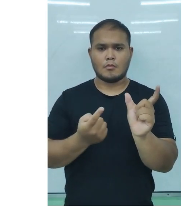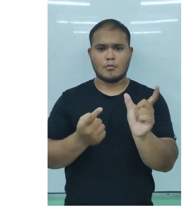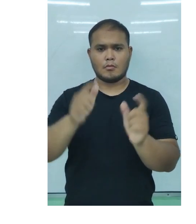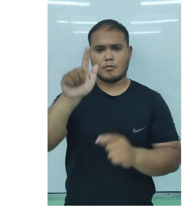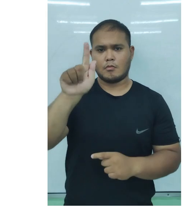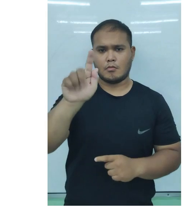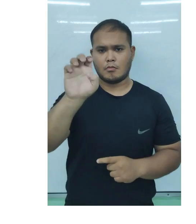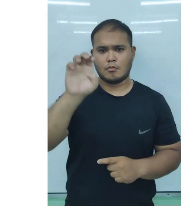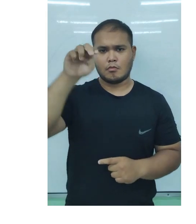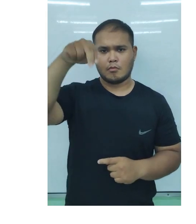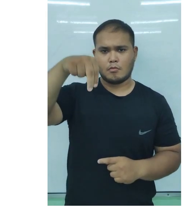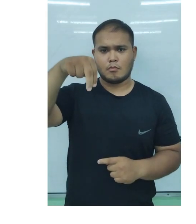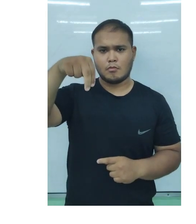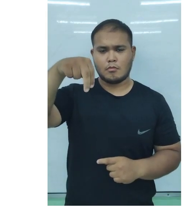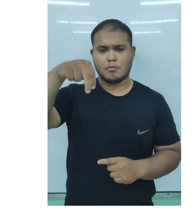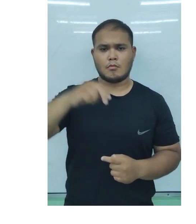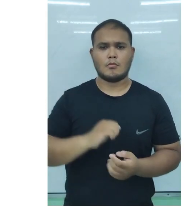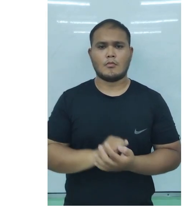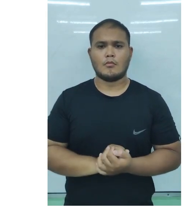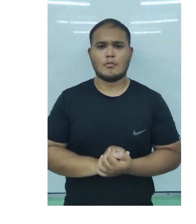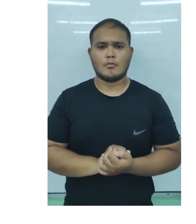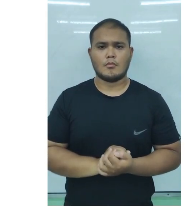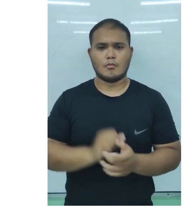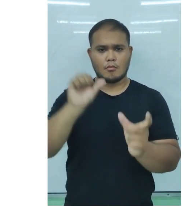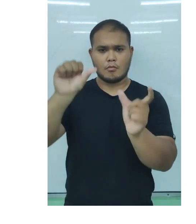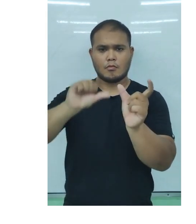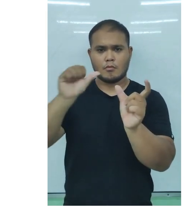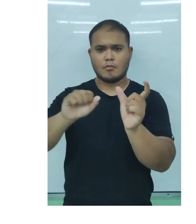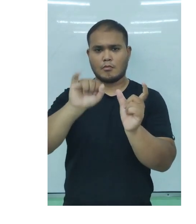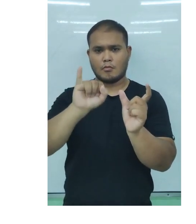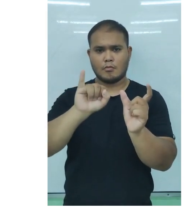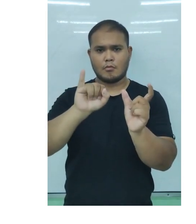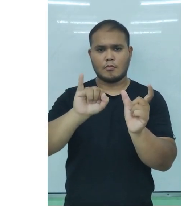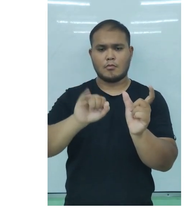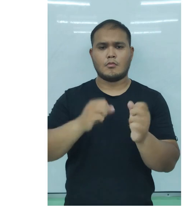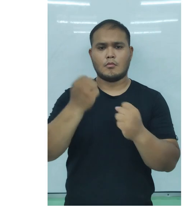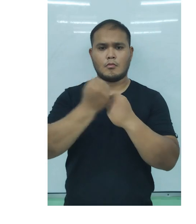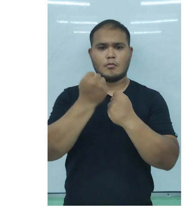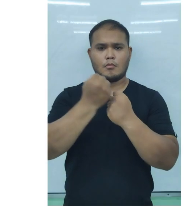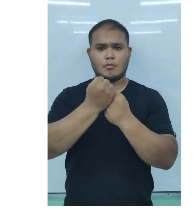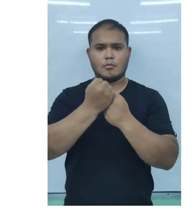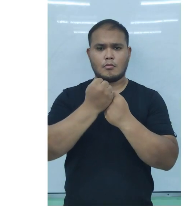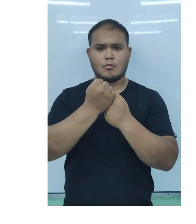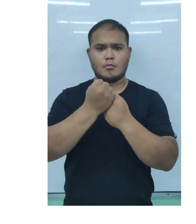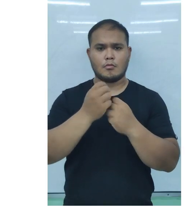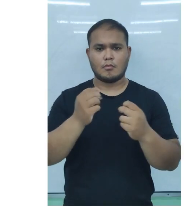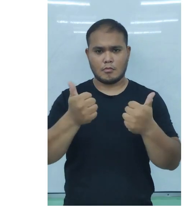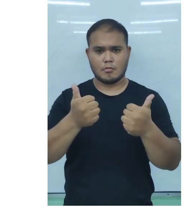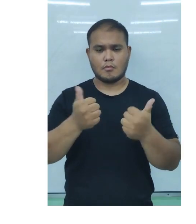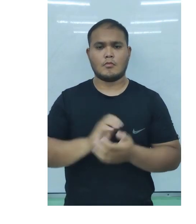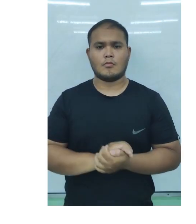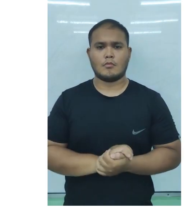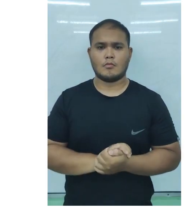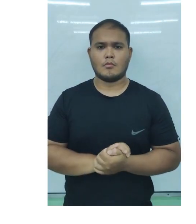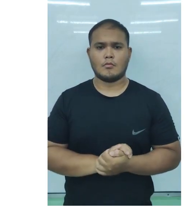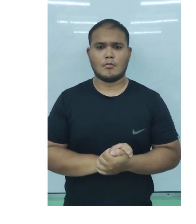a gente substitui, tá bom? Então, vai ficar da seguinte forma: acrio, acrius,